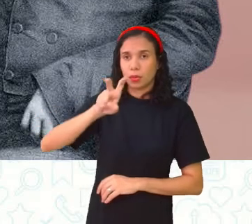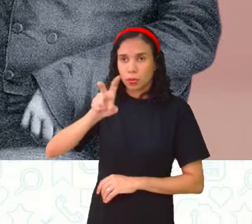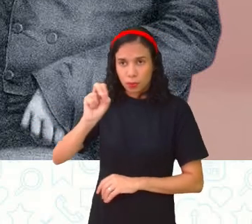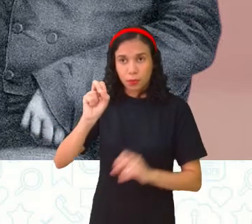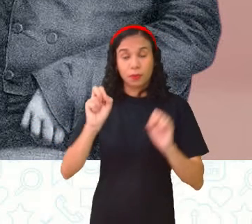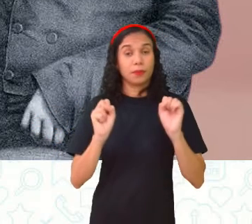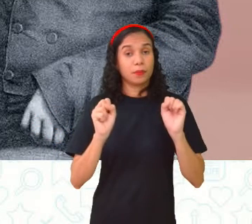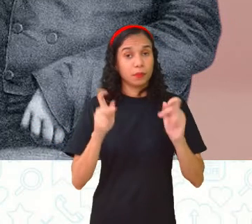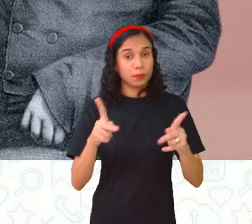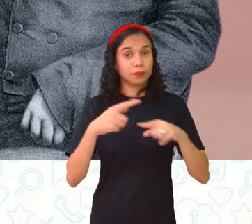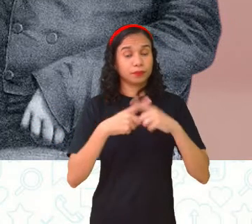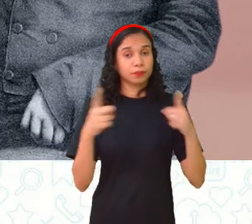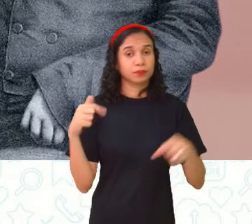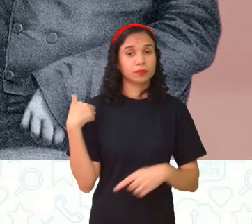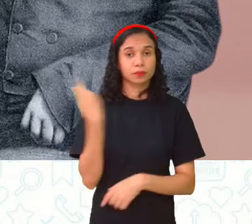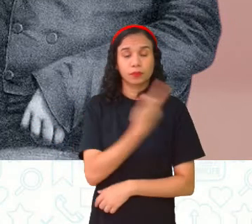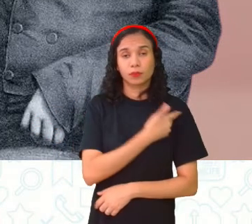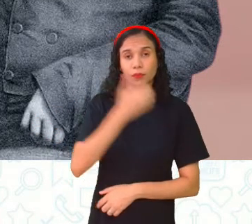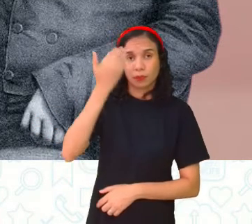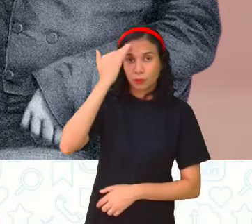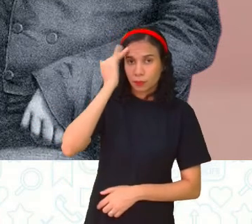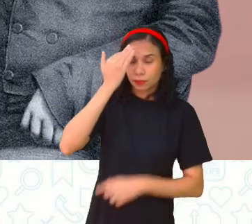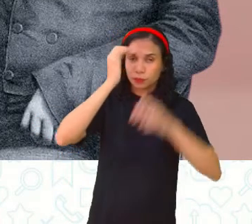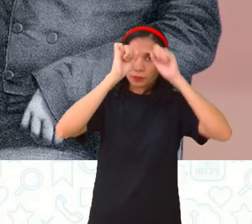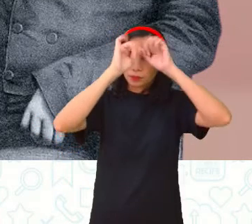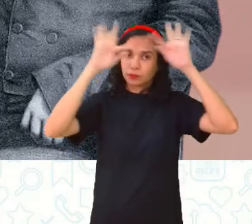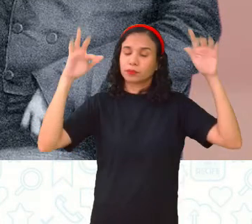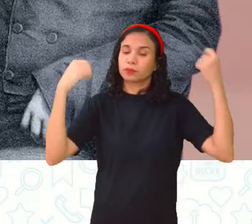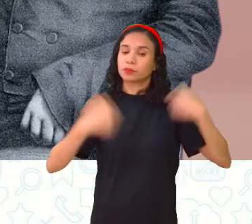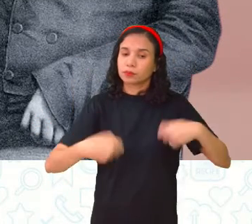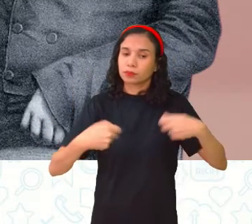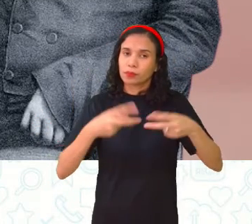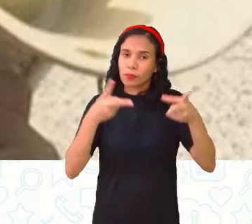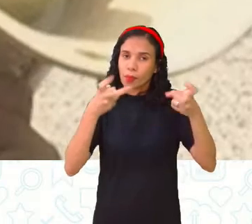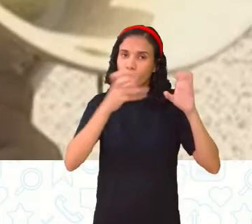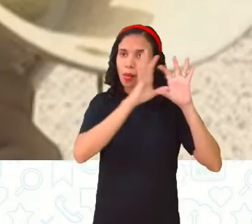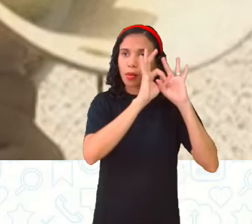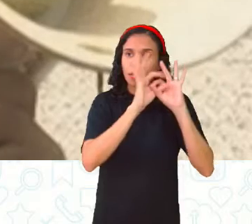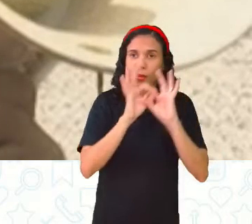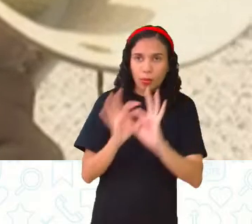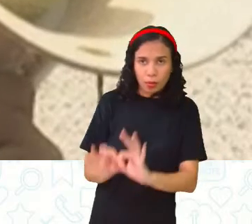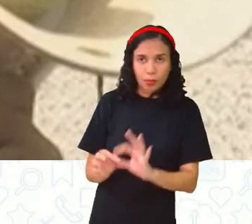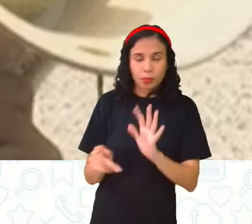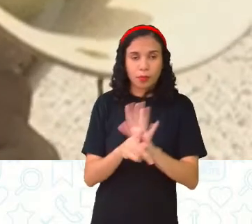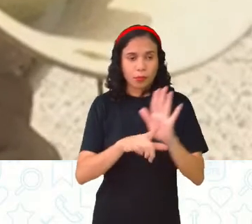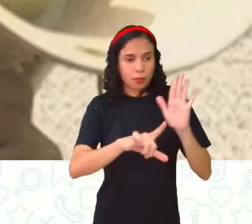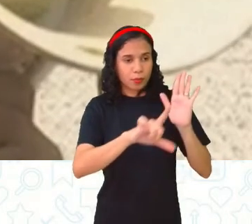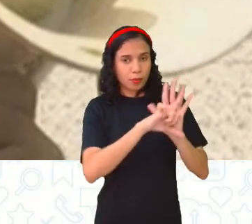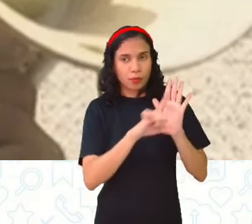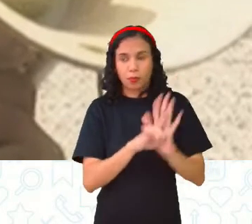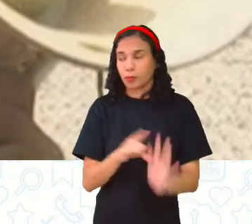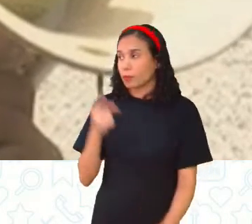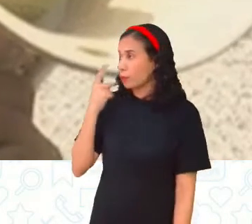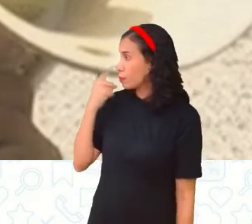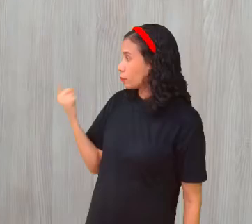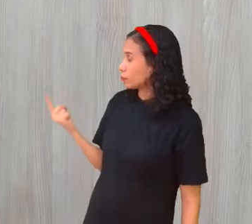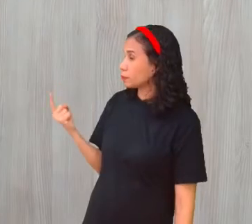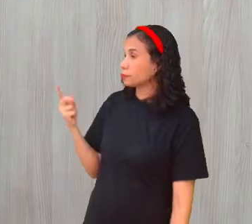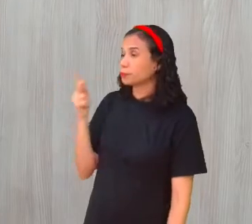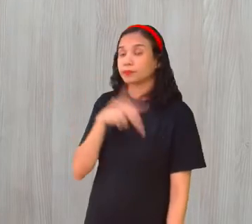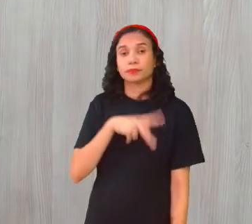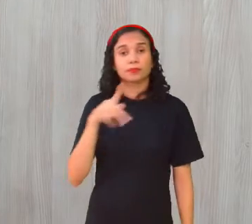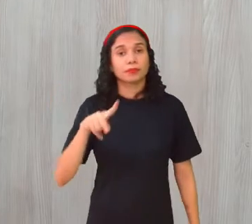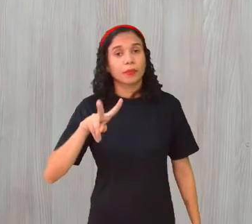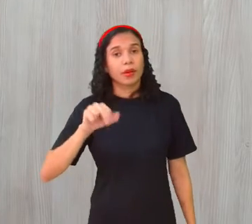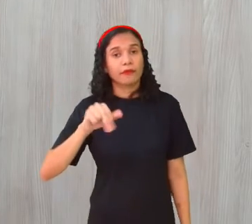Mas, para a gente entender, né, a gente precisa ver o contexto dessa lei. Agora, a professora Vanessa, vale